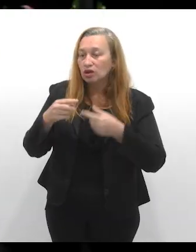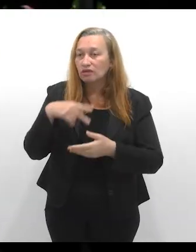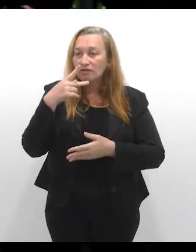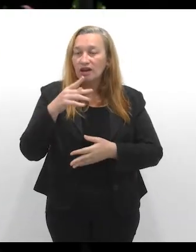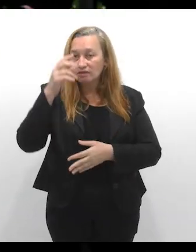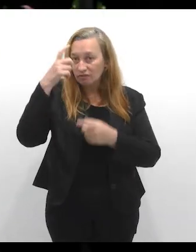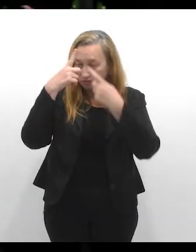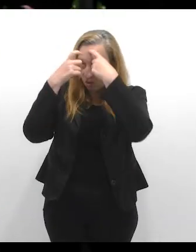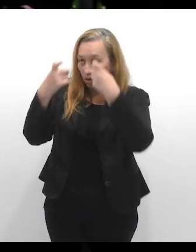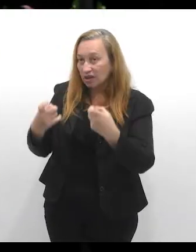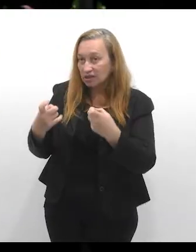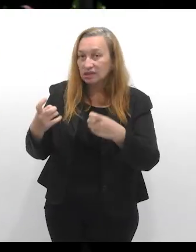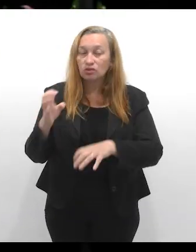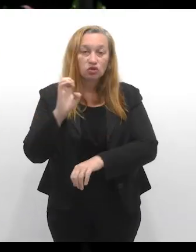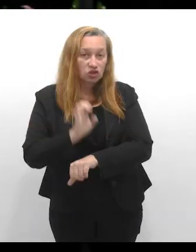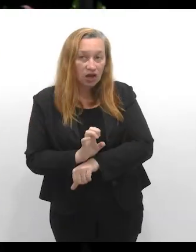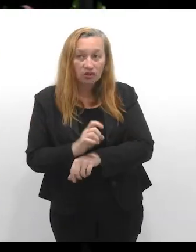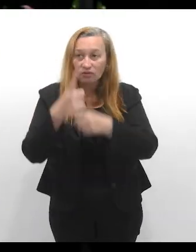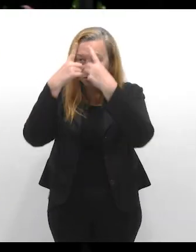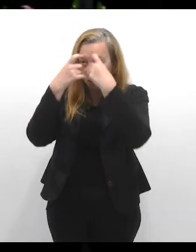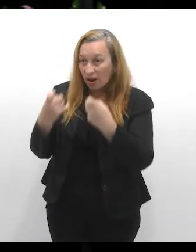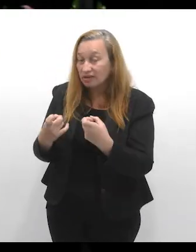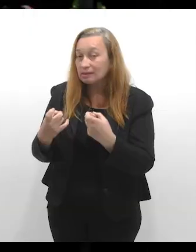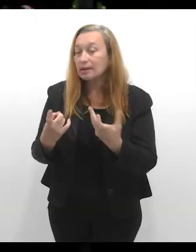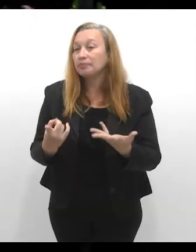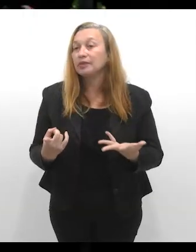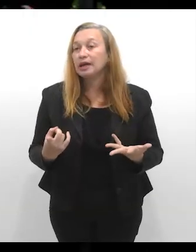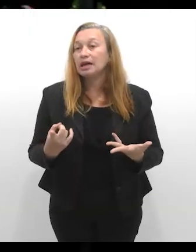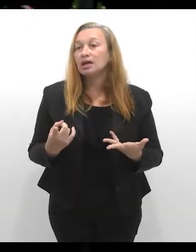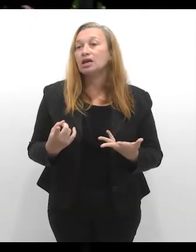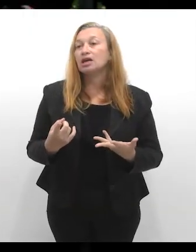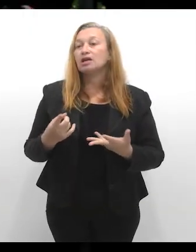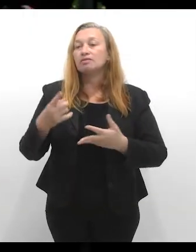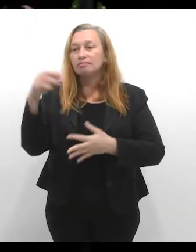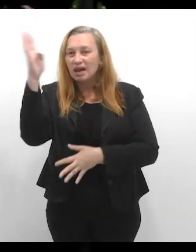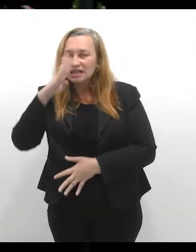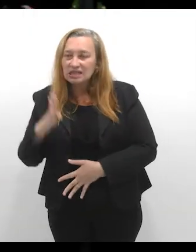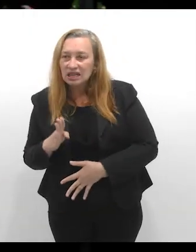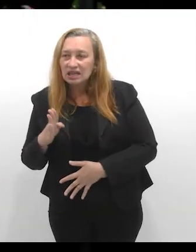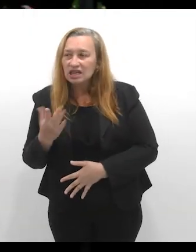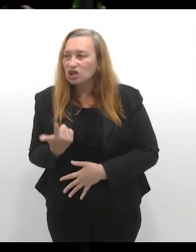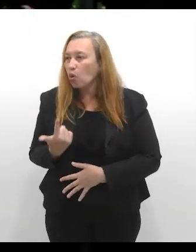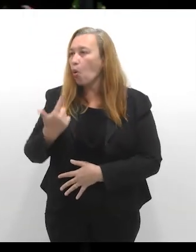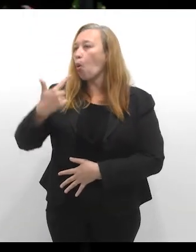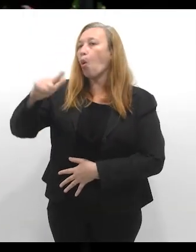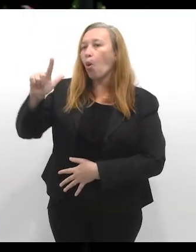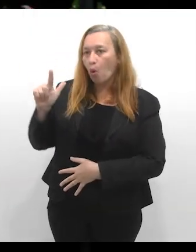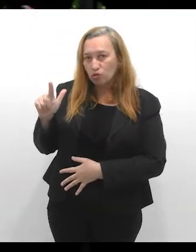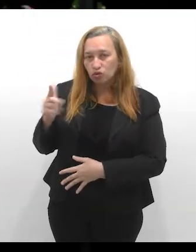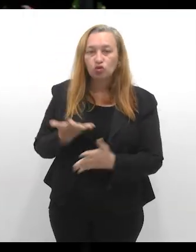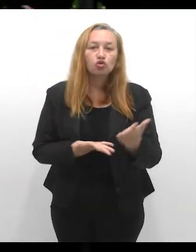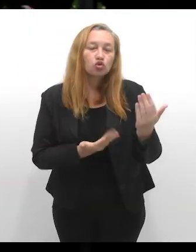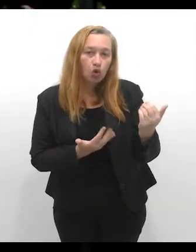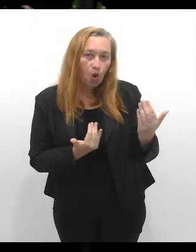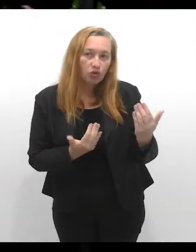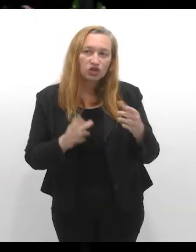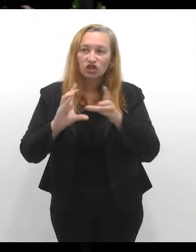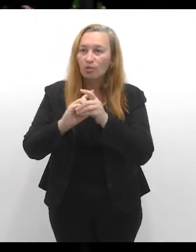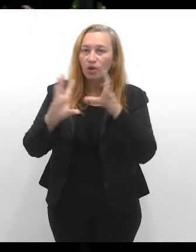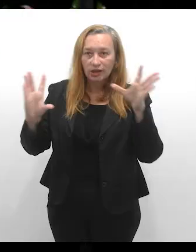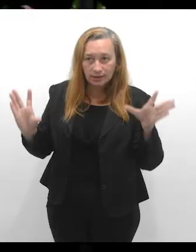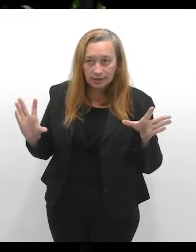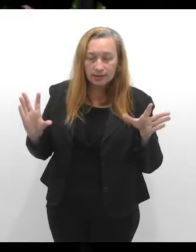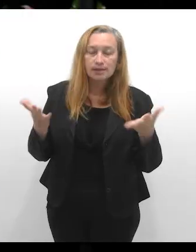o debate que a gente faz sobre violência do Estado, né? E violência do Estado, no caso brasileiro e de tantas